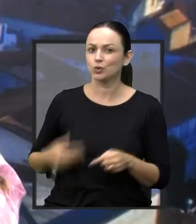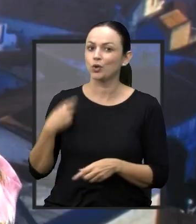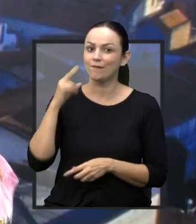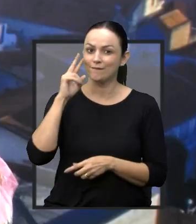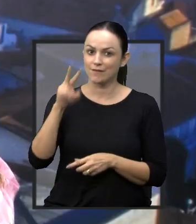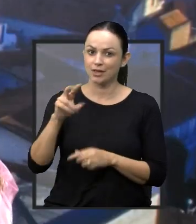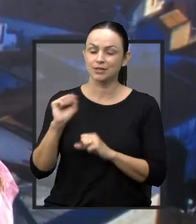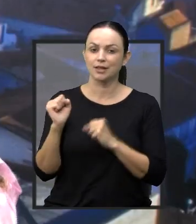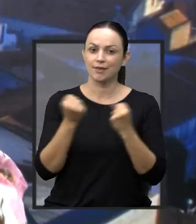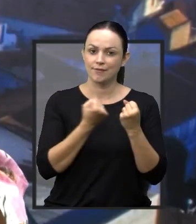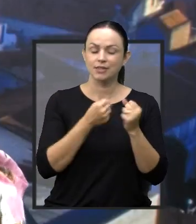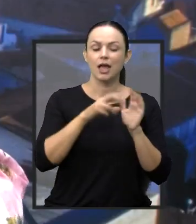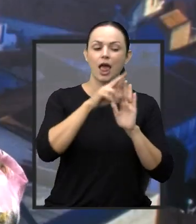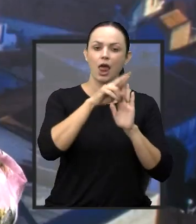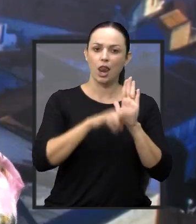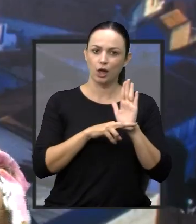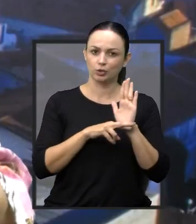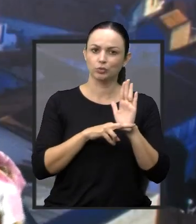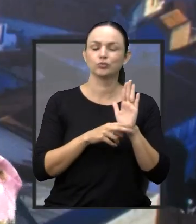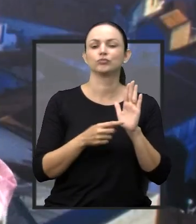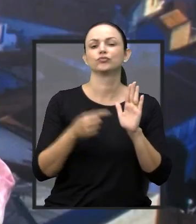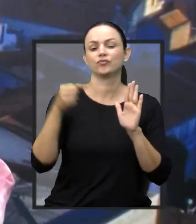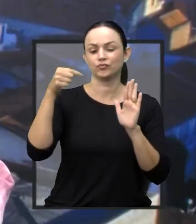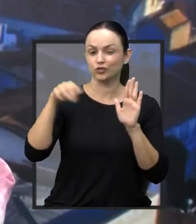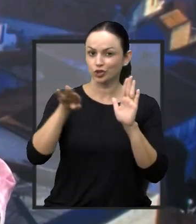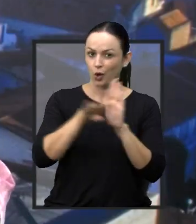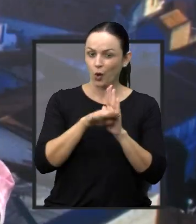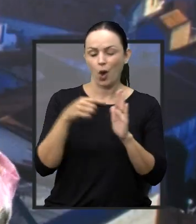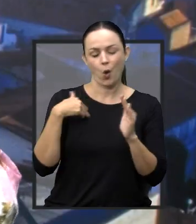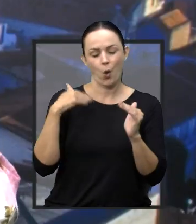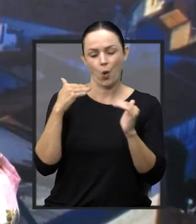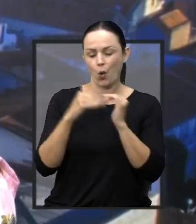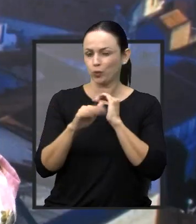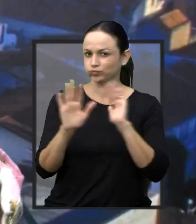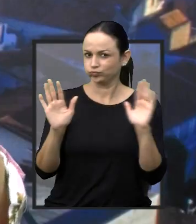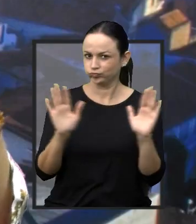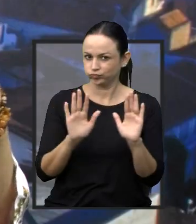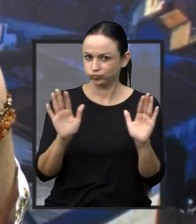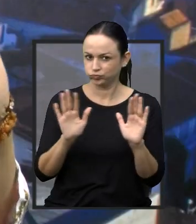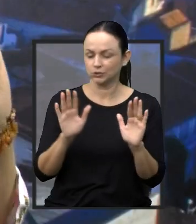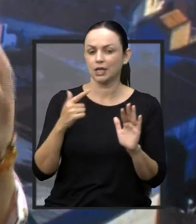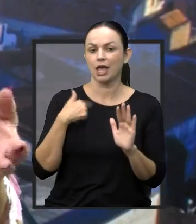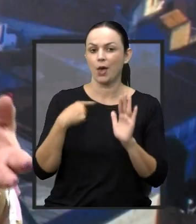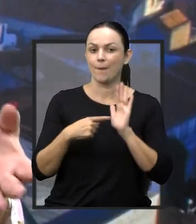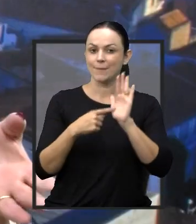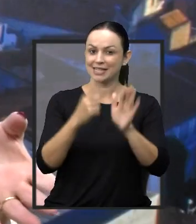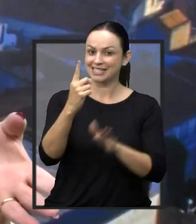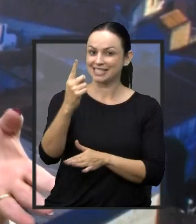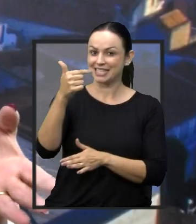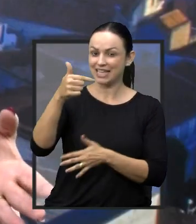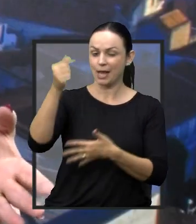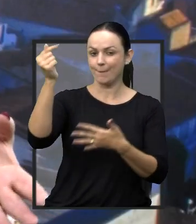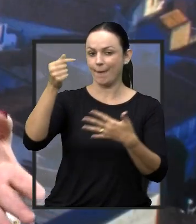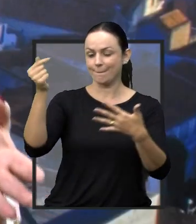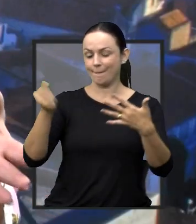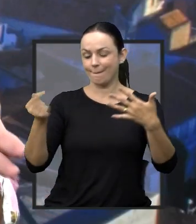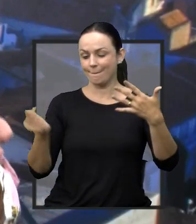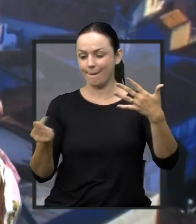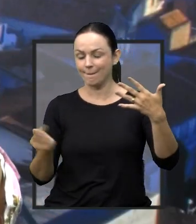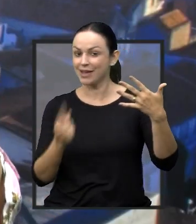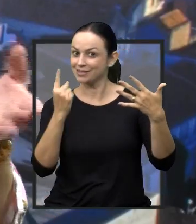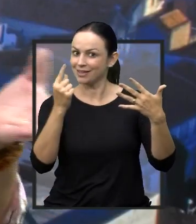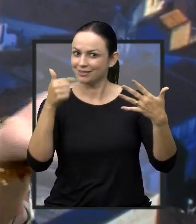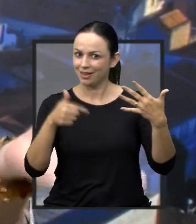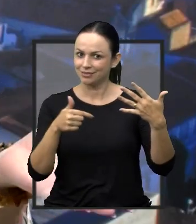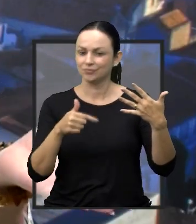essa defesa. O relatório veio, eu não concordo com o relatório, eu apresentei 17 pontos, né,